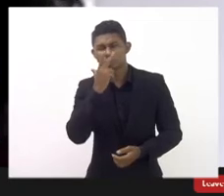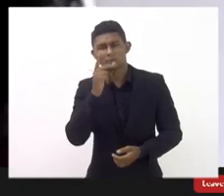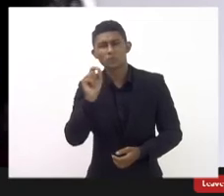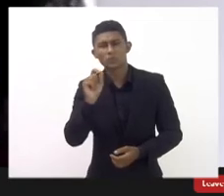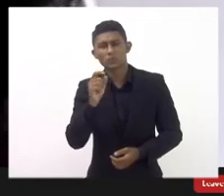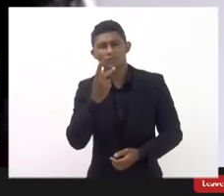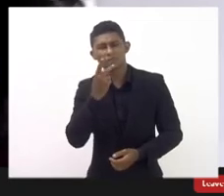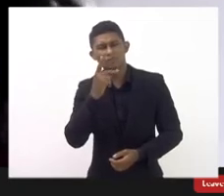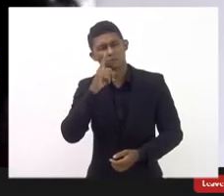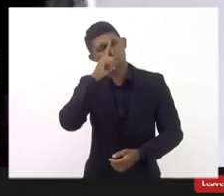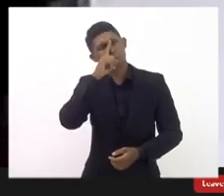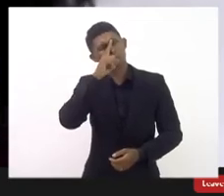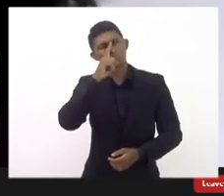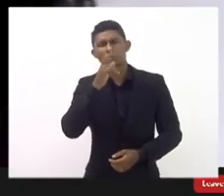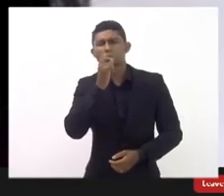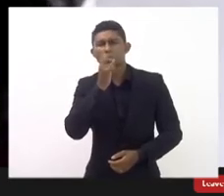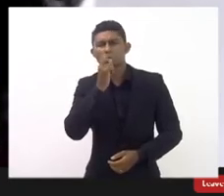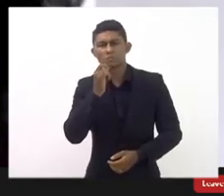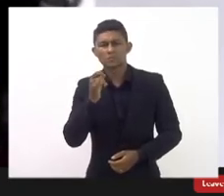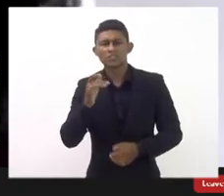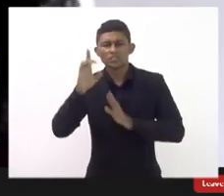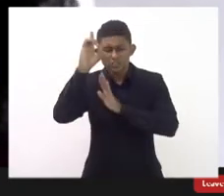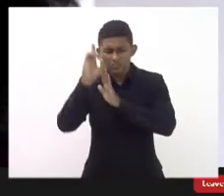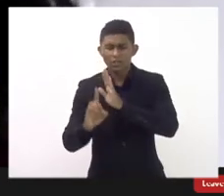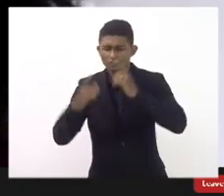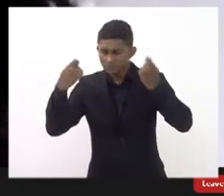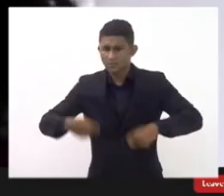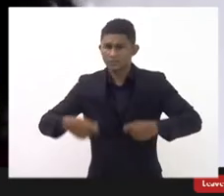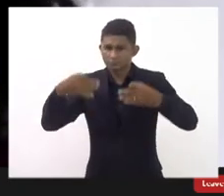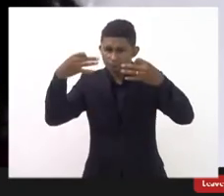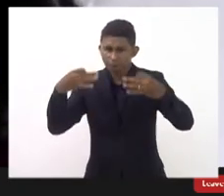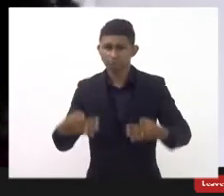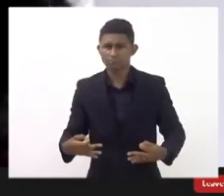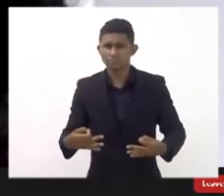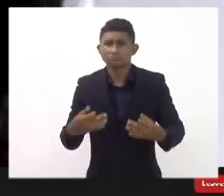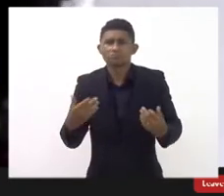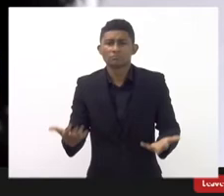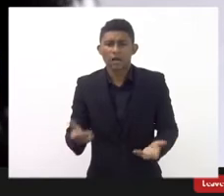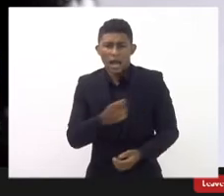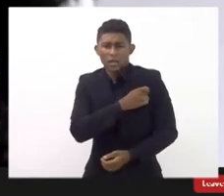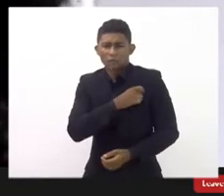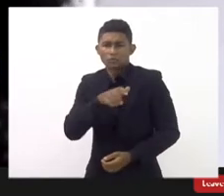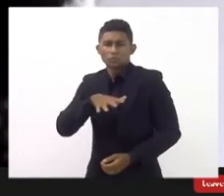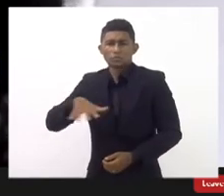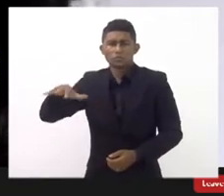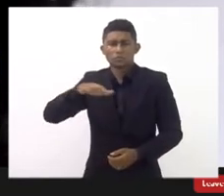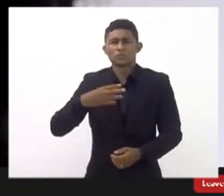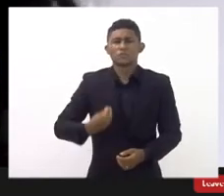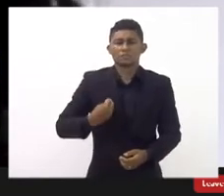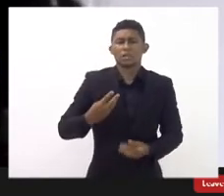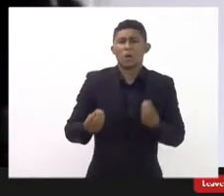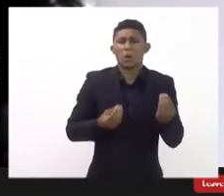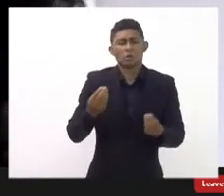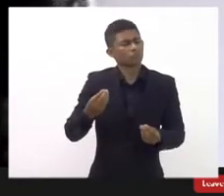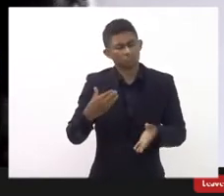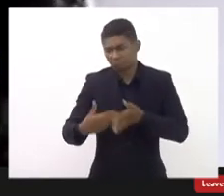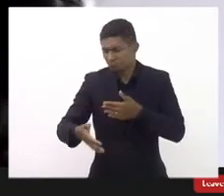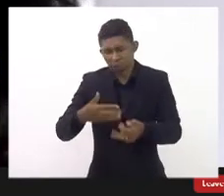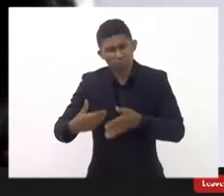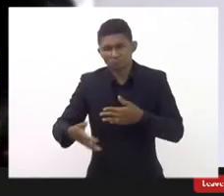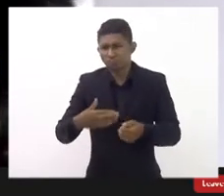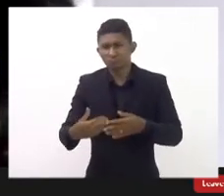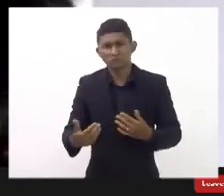né? O direito precisa ser afirmado independente das condições que os nossos estudantes apresentam, né? Eu quero dizer que essas condições socioeconômicas que